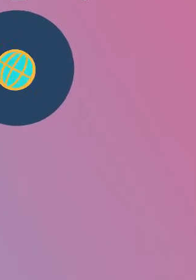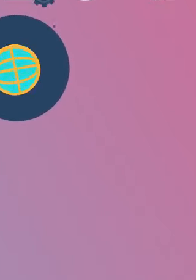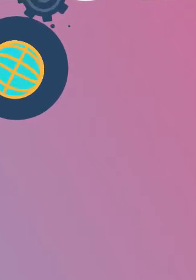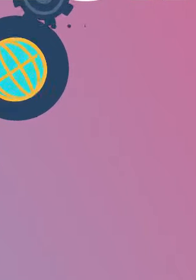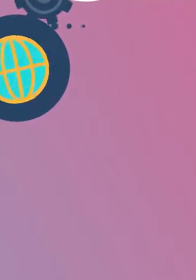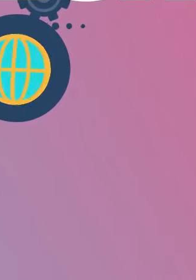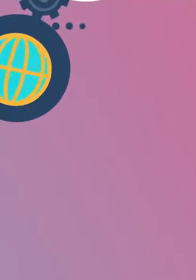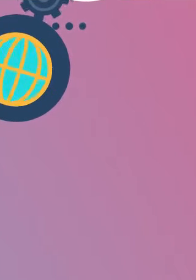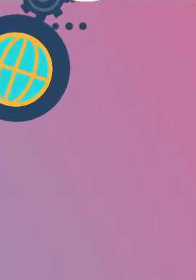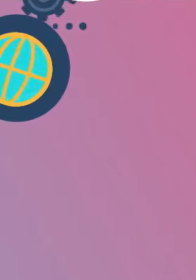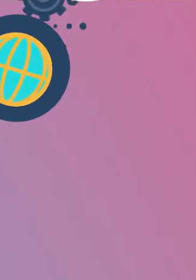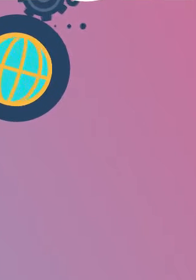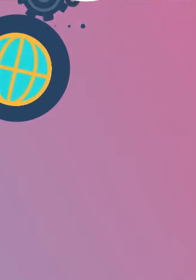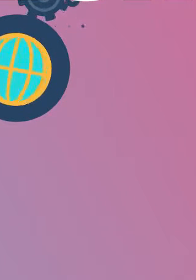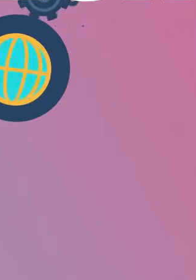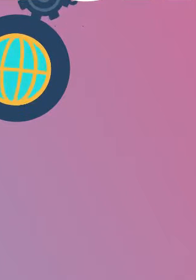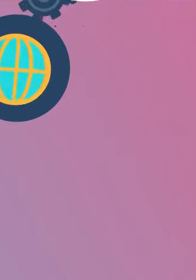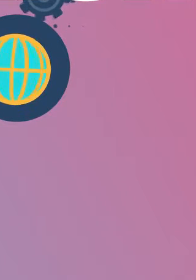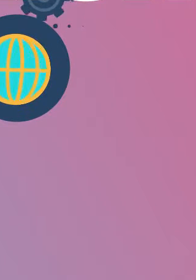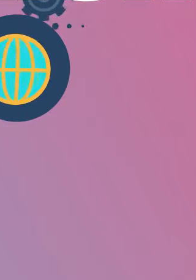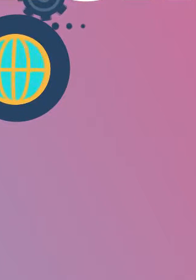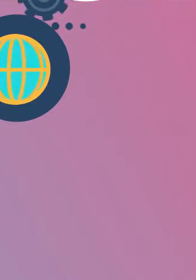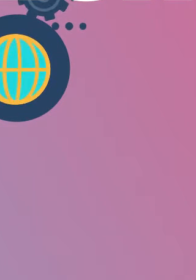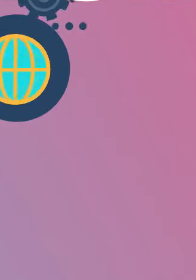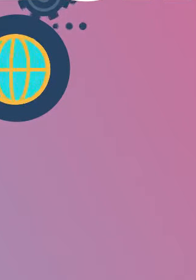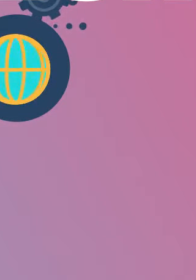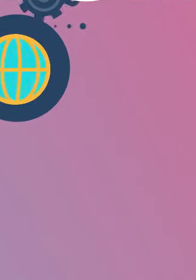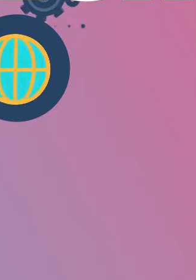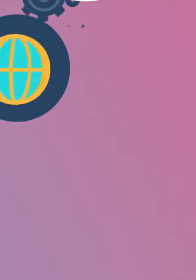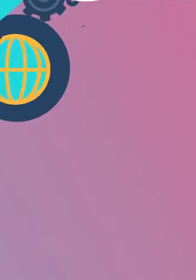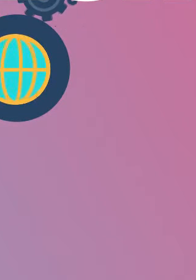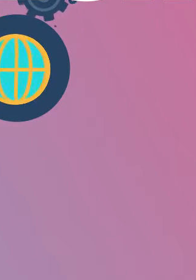E aí